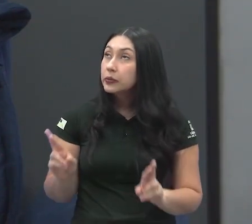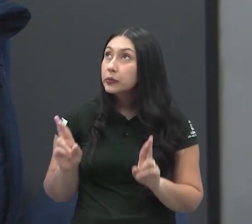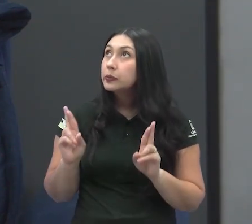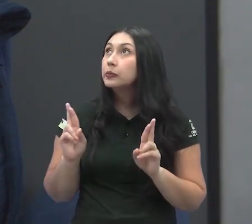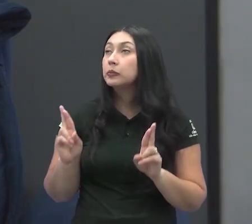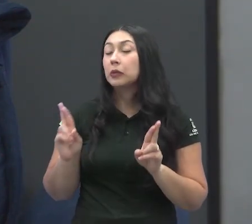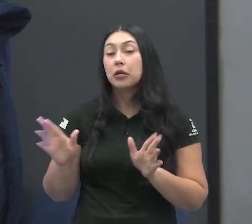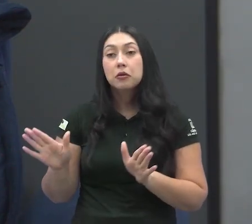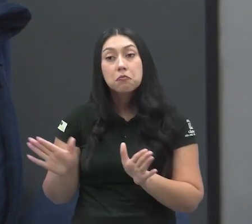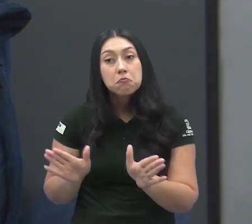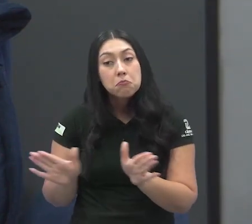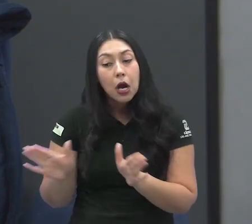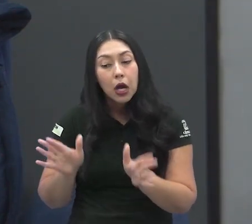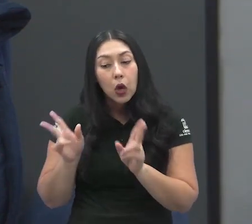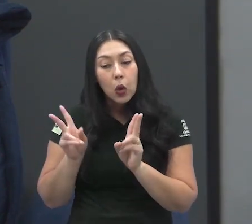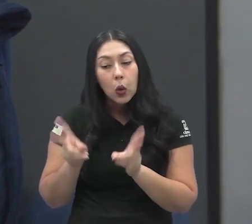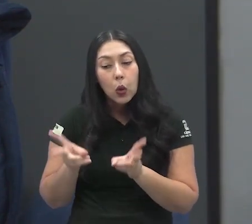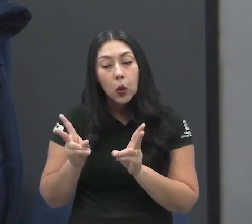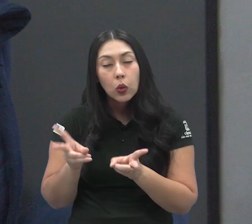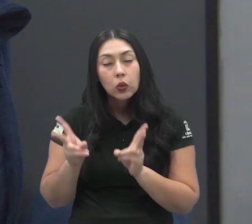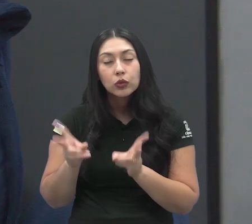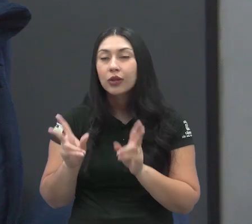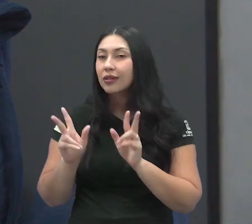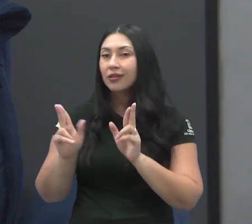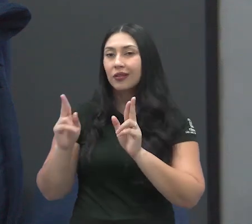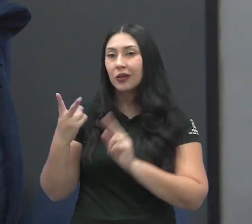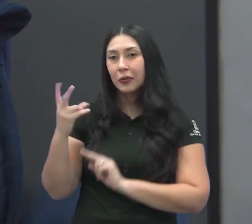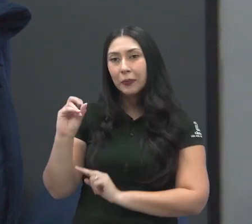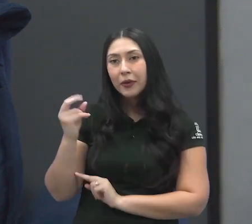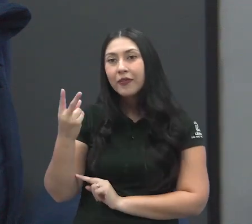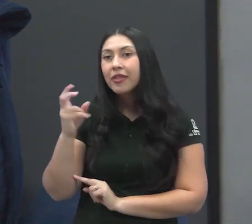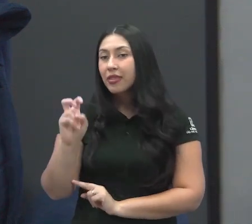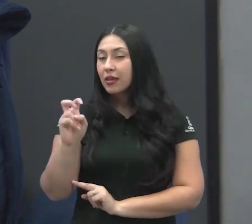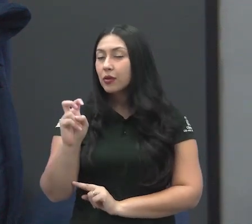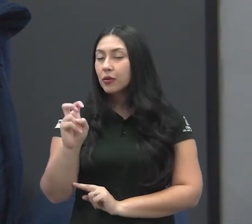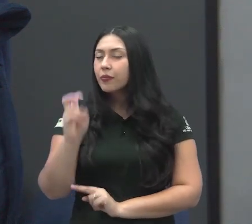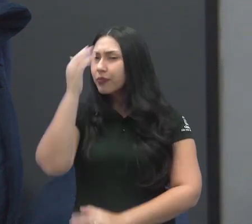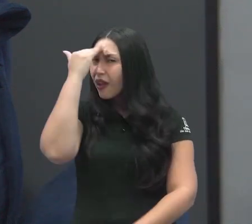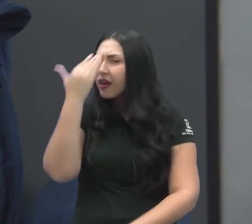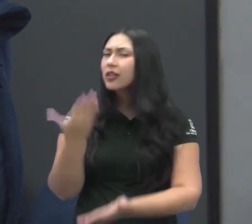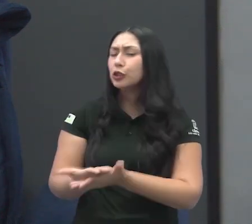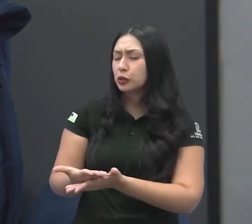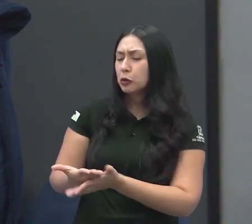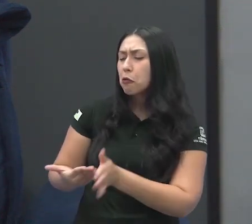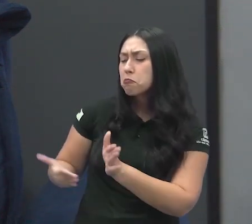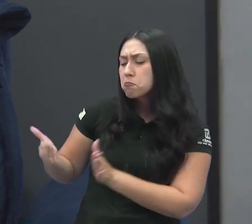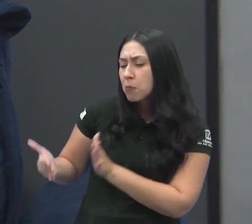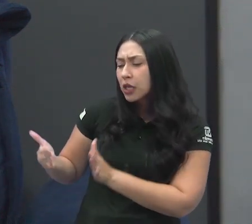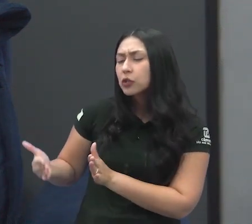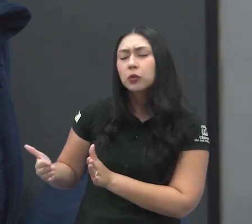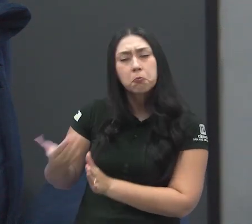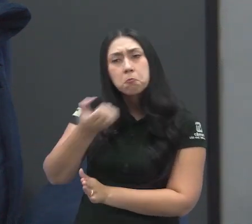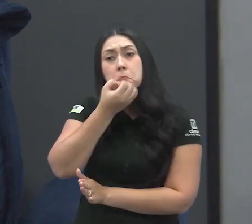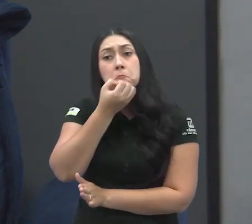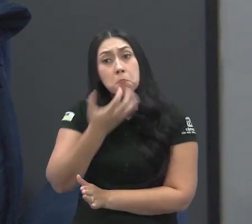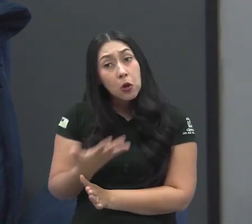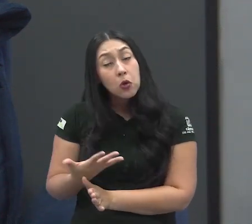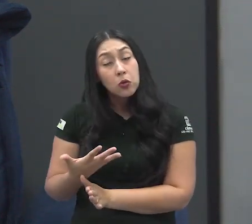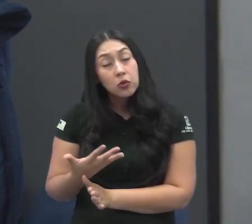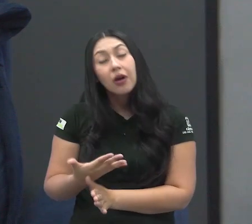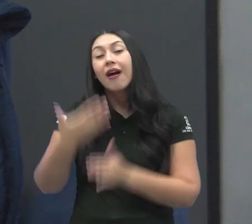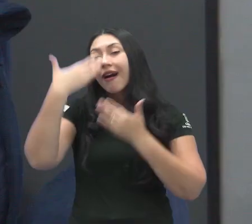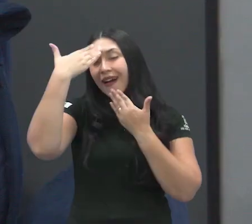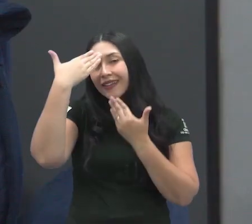um mandato, continuar o nosso mandato como 2025, que a gente acredita que foi um bom mandato,